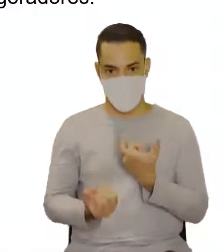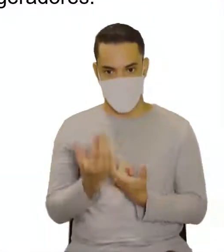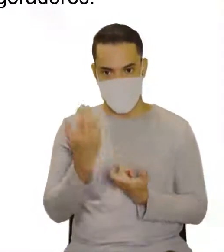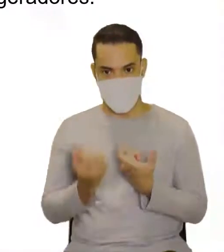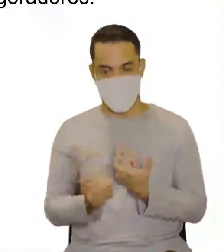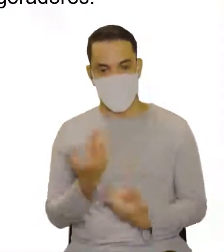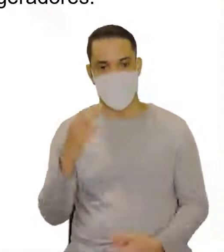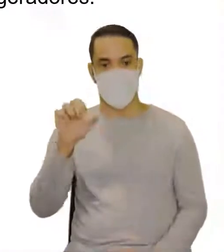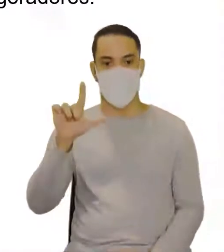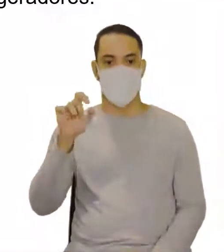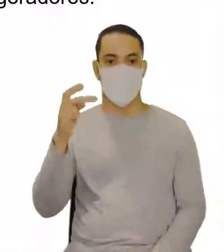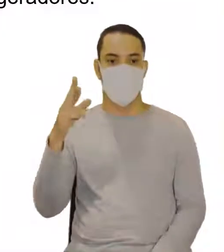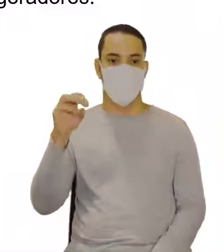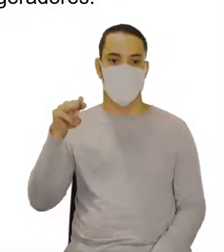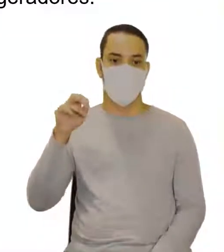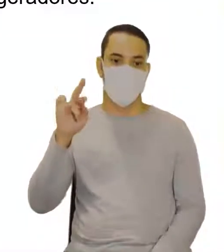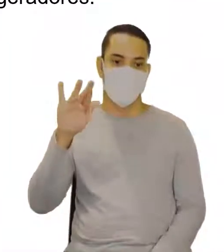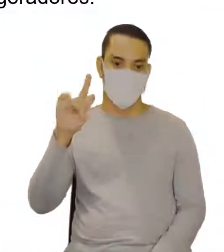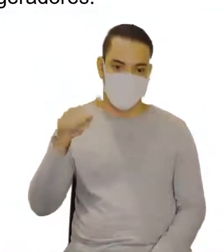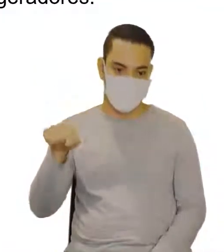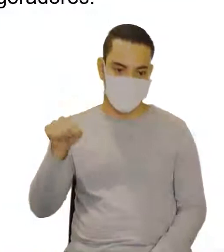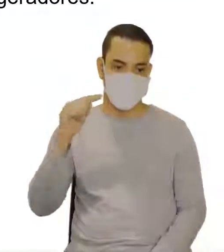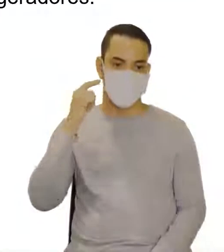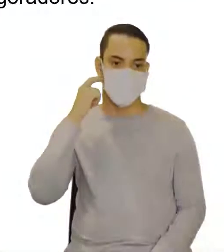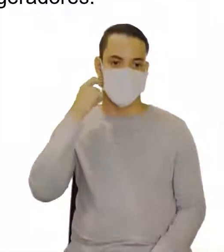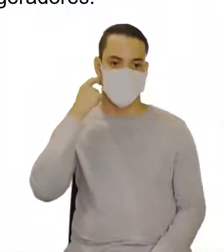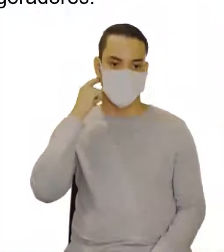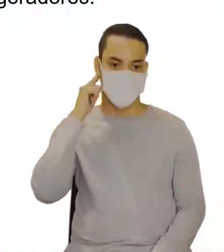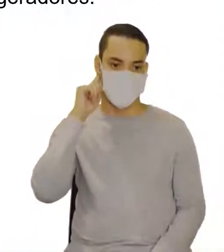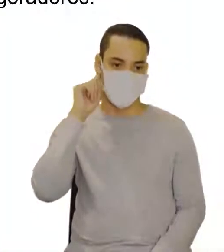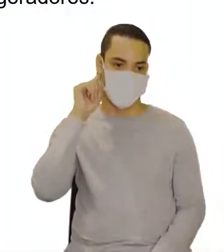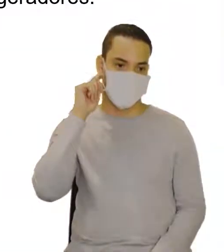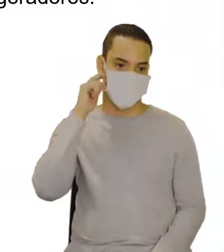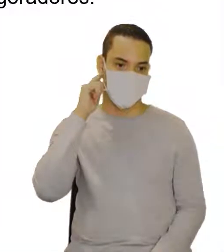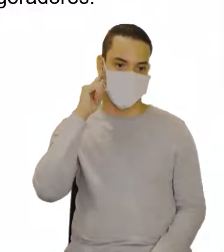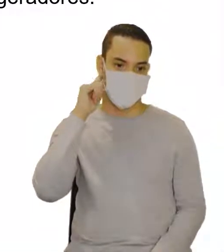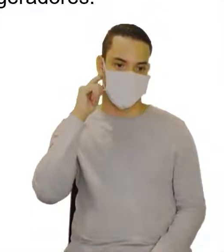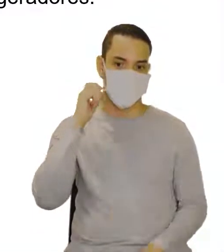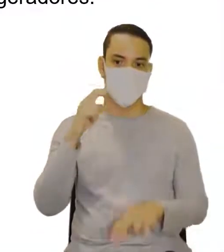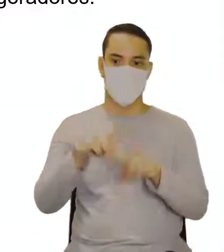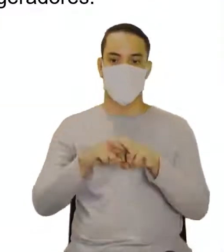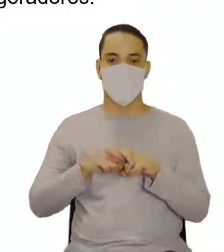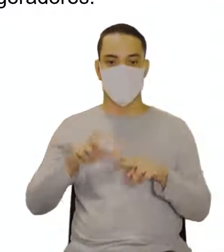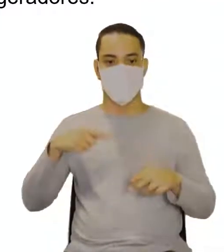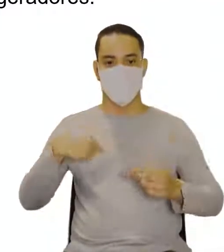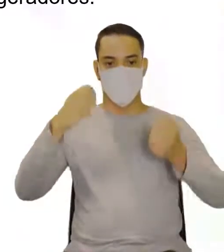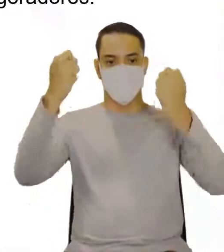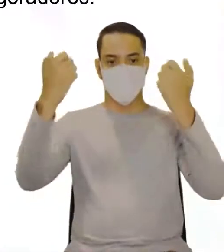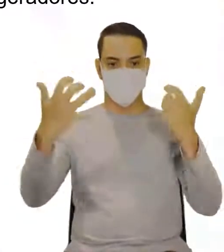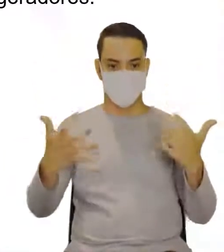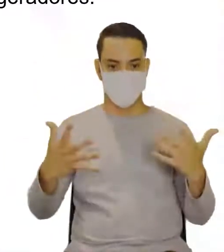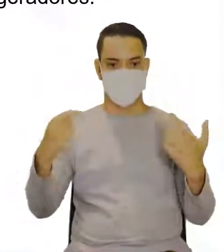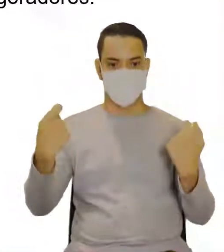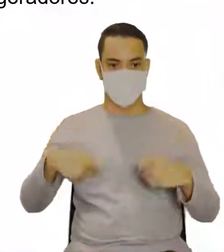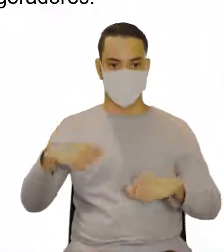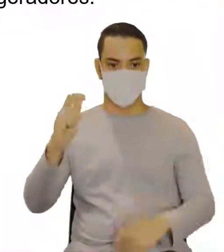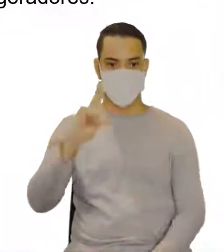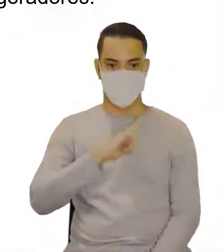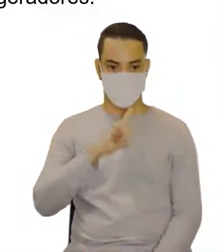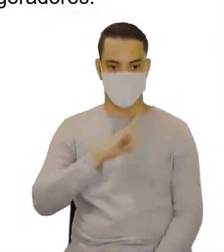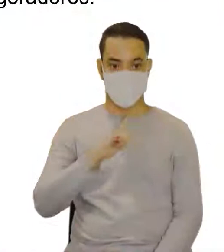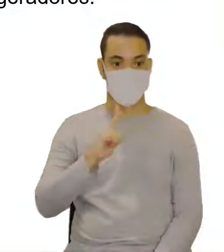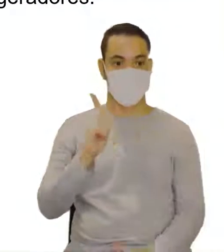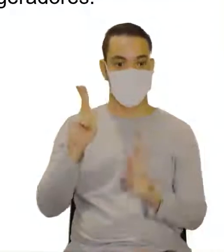eletromotriz equivalente é igual à eletromotriz do gerador, é por isso que nós falamos que eles têm que ser com